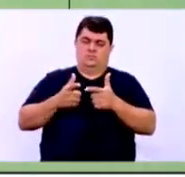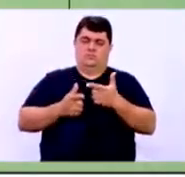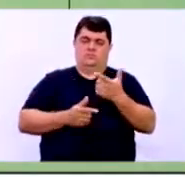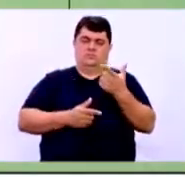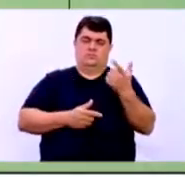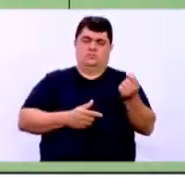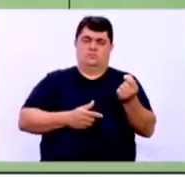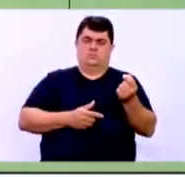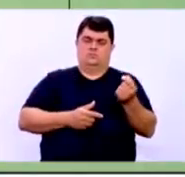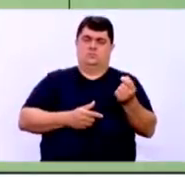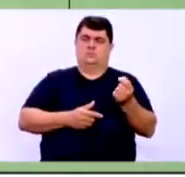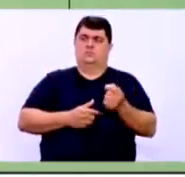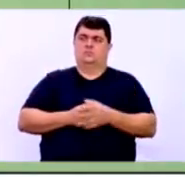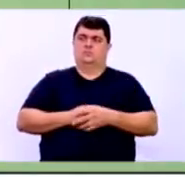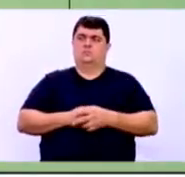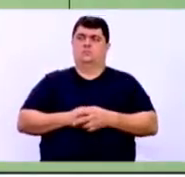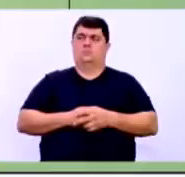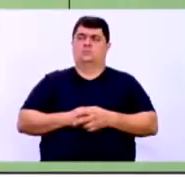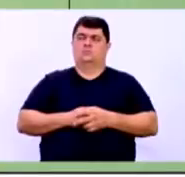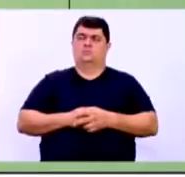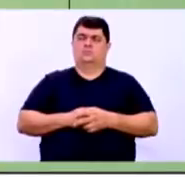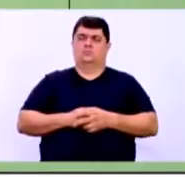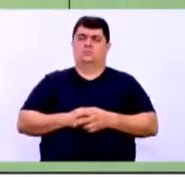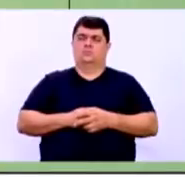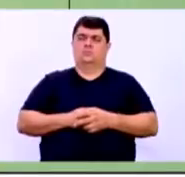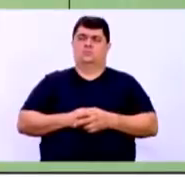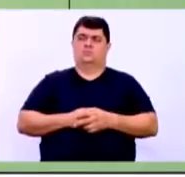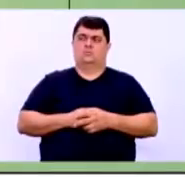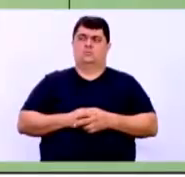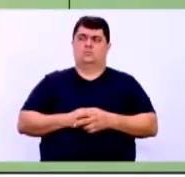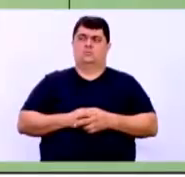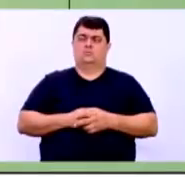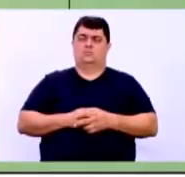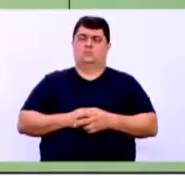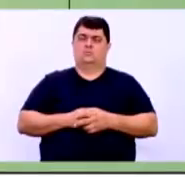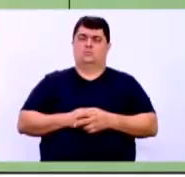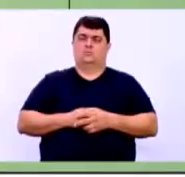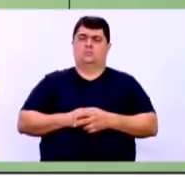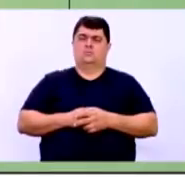dividido por 20. Esse valor aqui